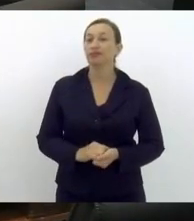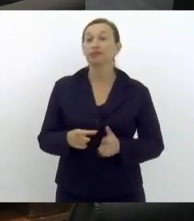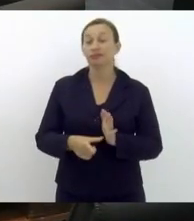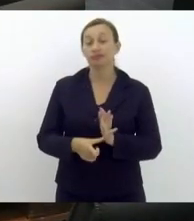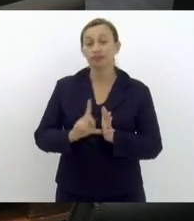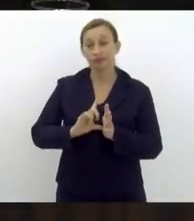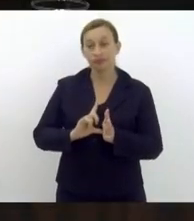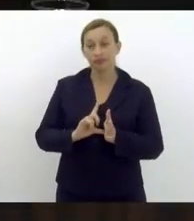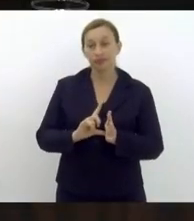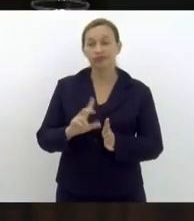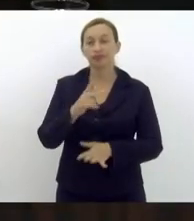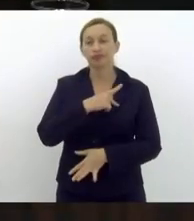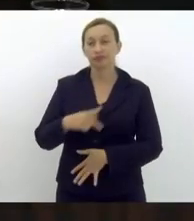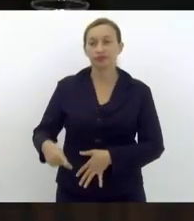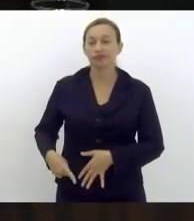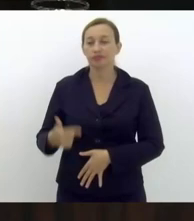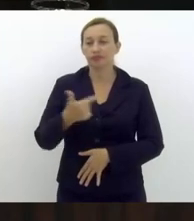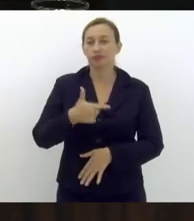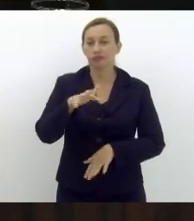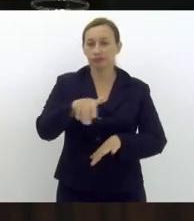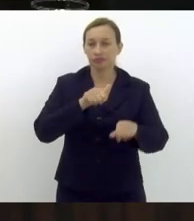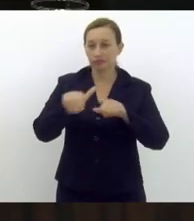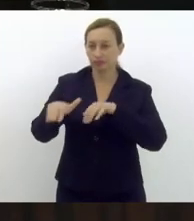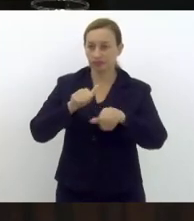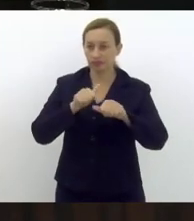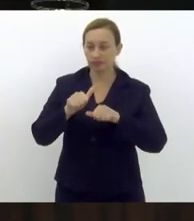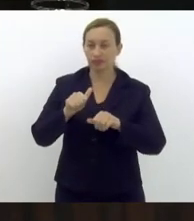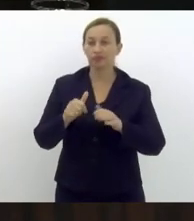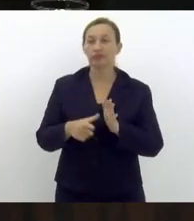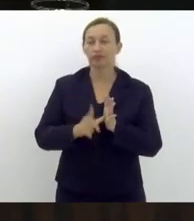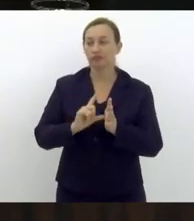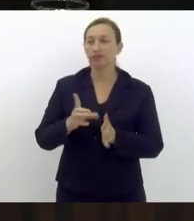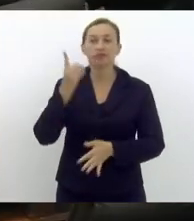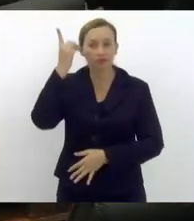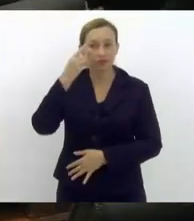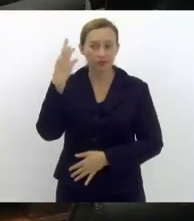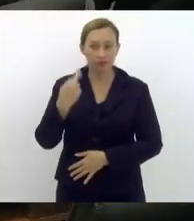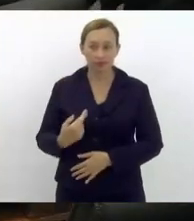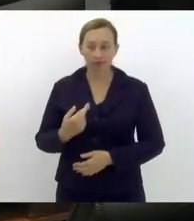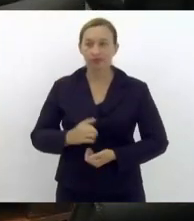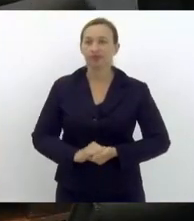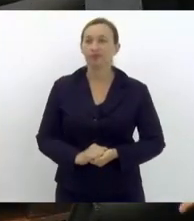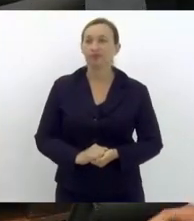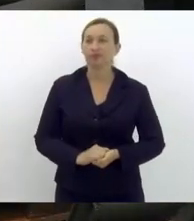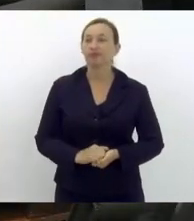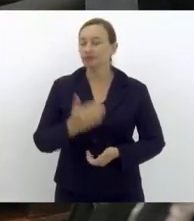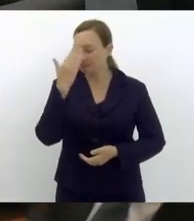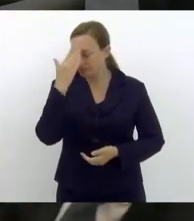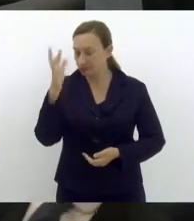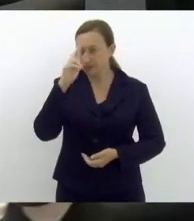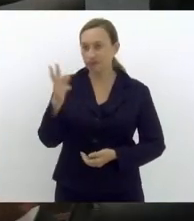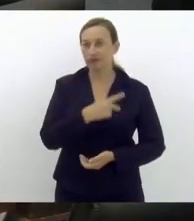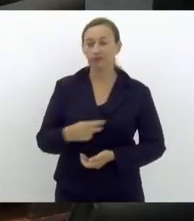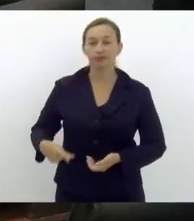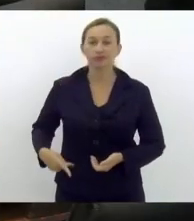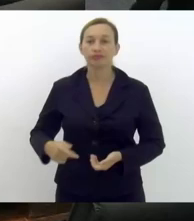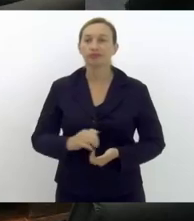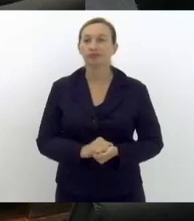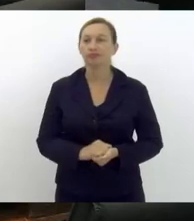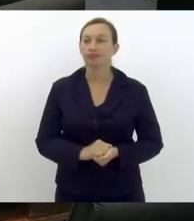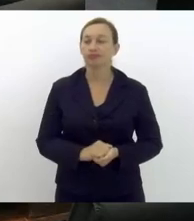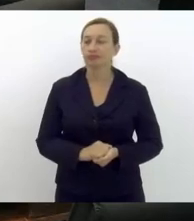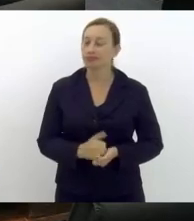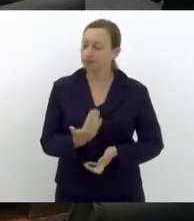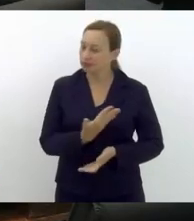porém, o presidente vai fazer a segunda chamada. Antes, porém, nossa nobre deputada Renata Souza. Obrigada, senhor presidente. É só, por enquanto, aí que